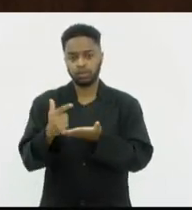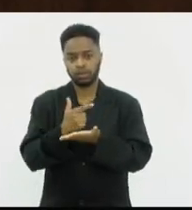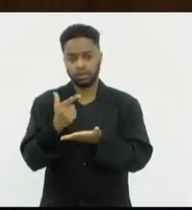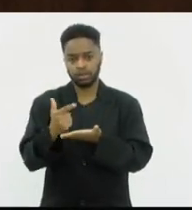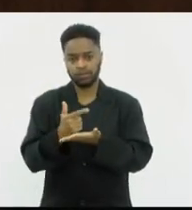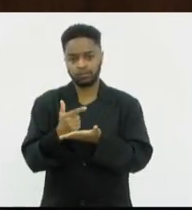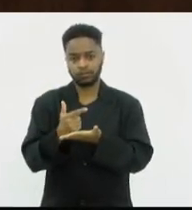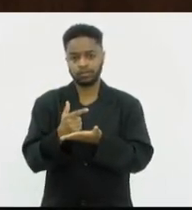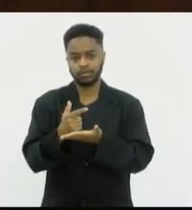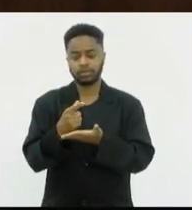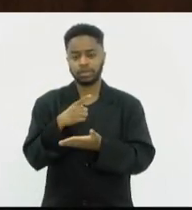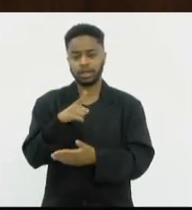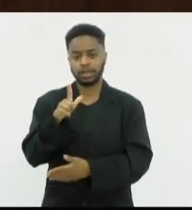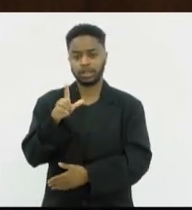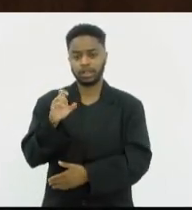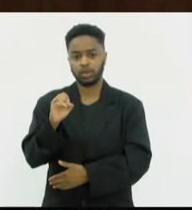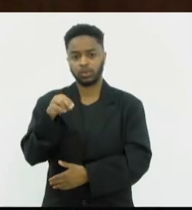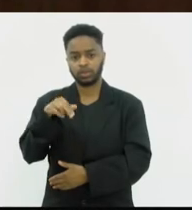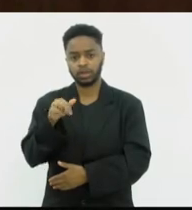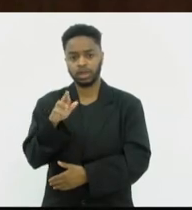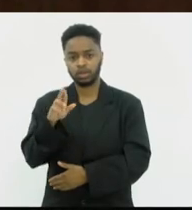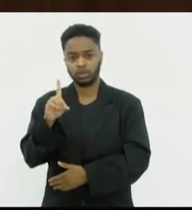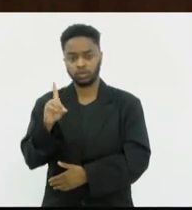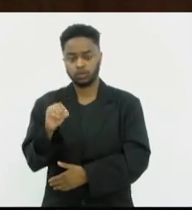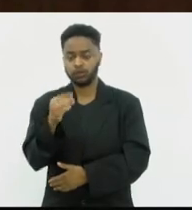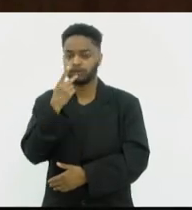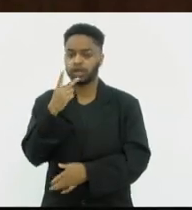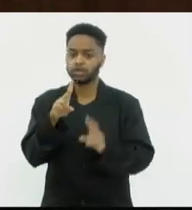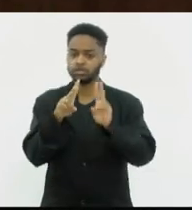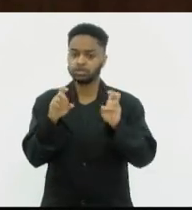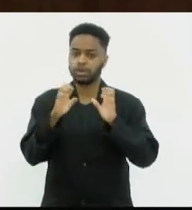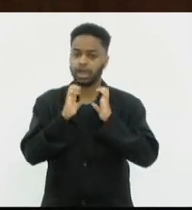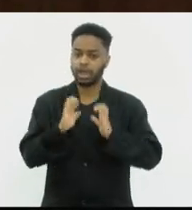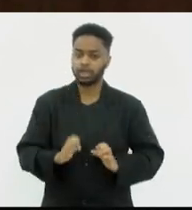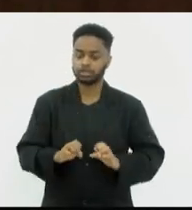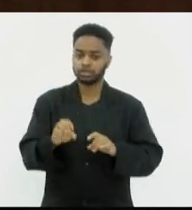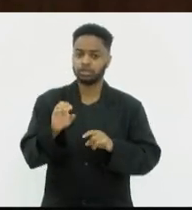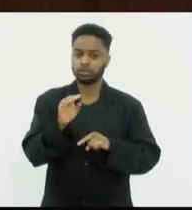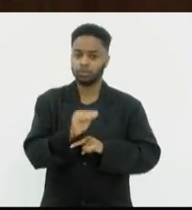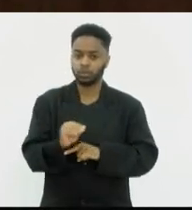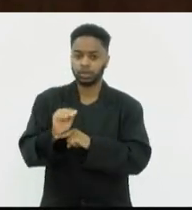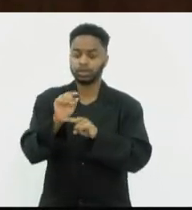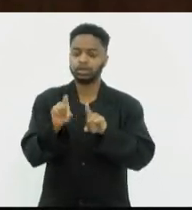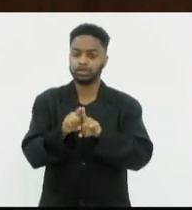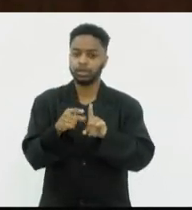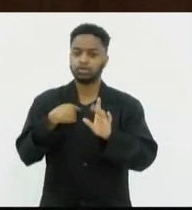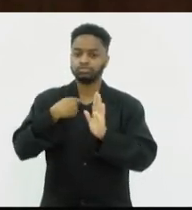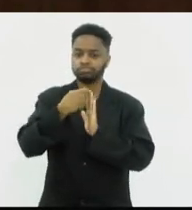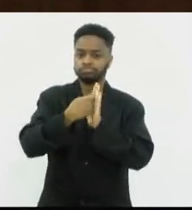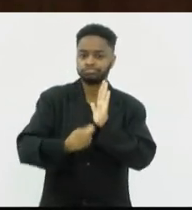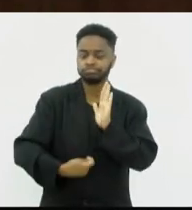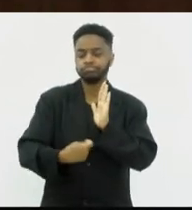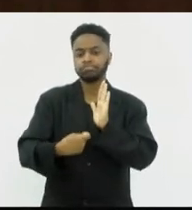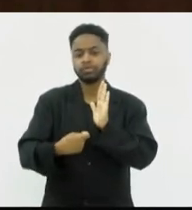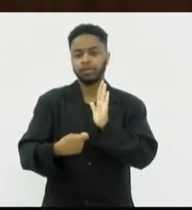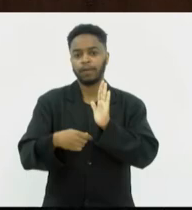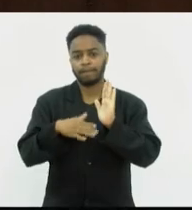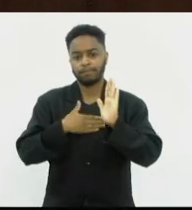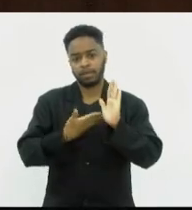nosso Leonardo Boff, chamado Ética do Cuidado, e fiz a introdução do livro de uma amiga